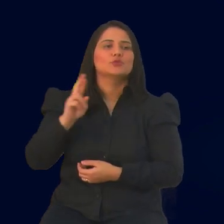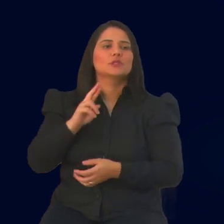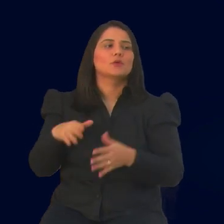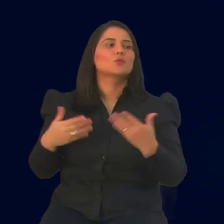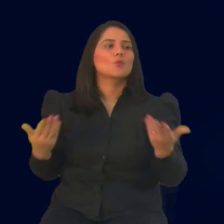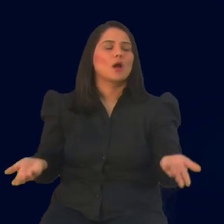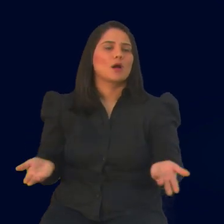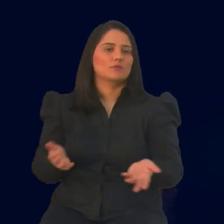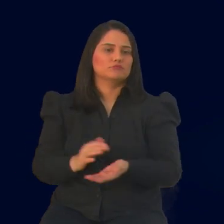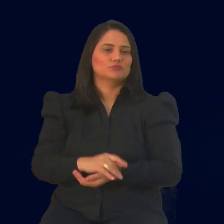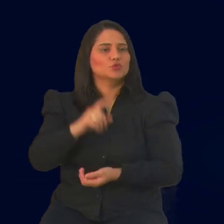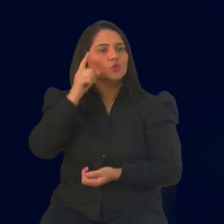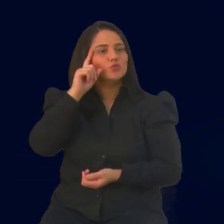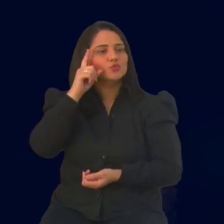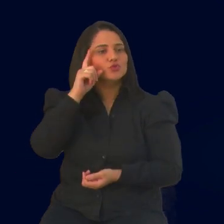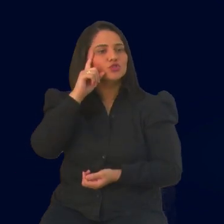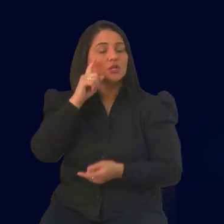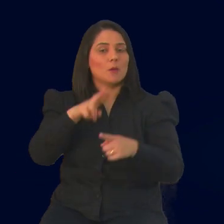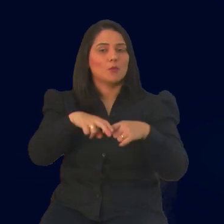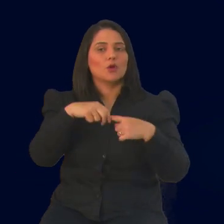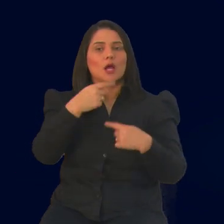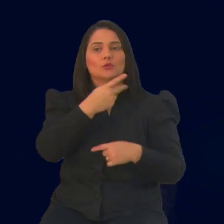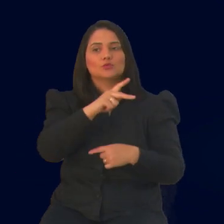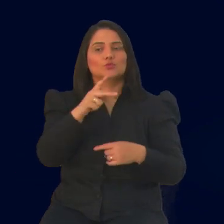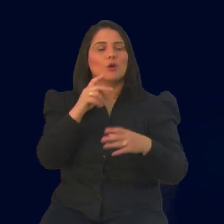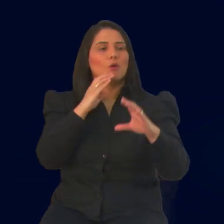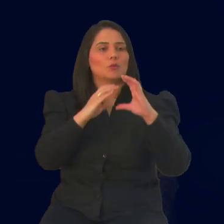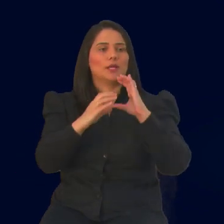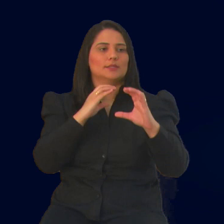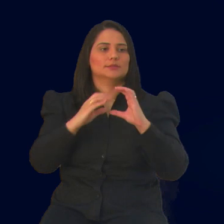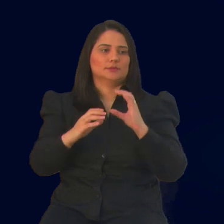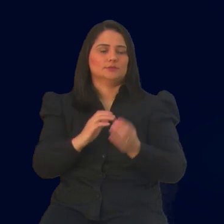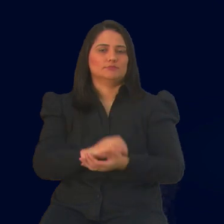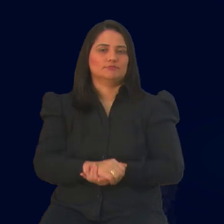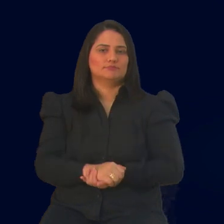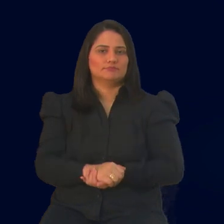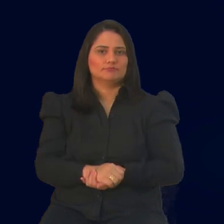dia pela sua comunicação? É claro que